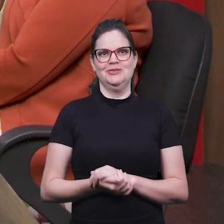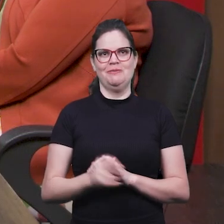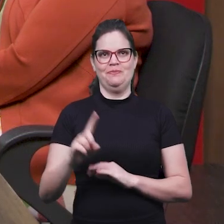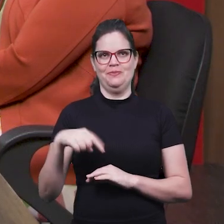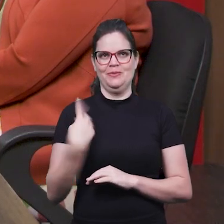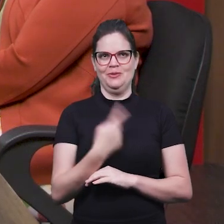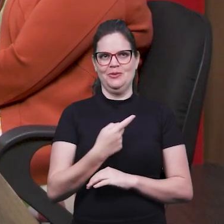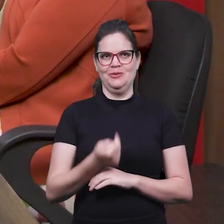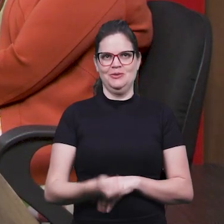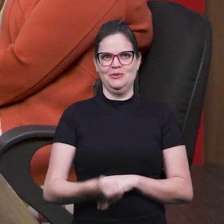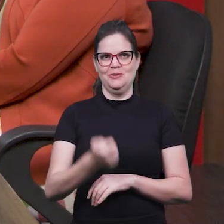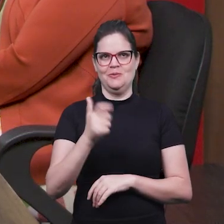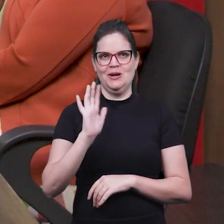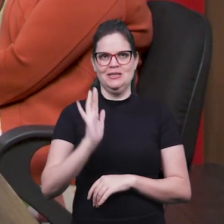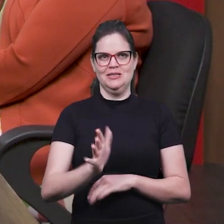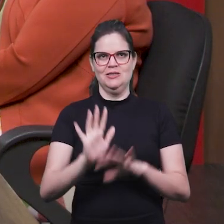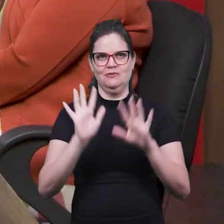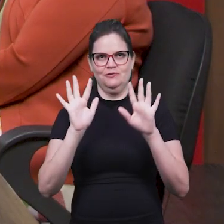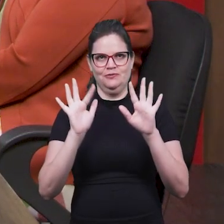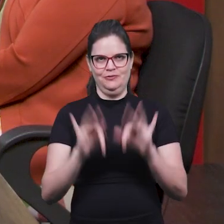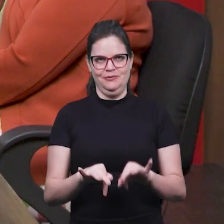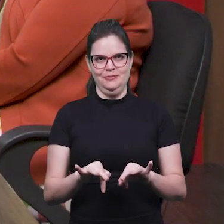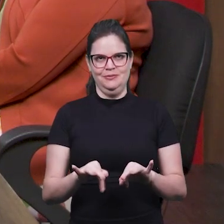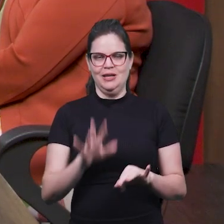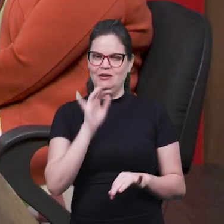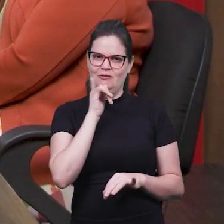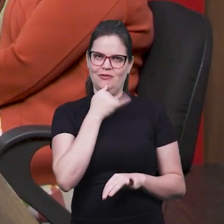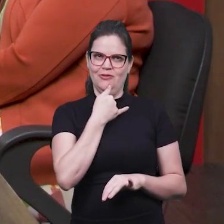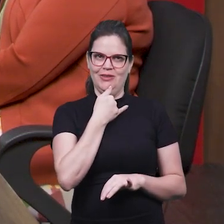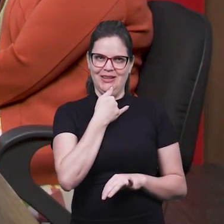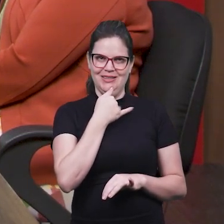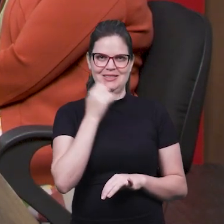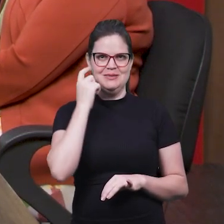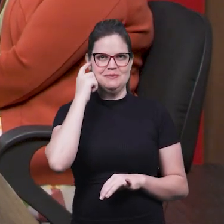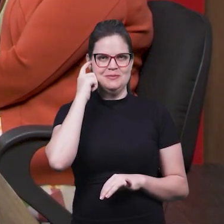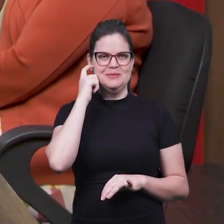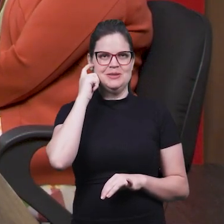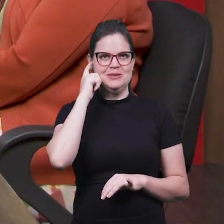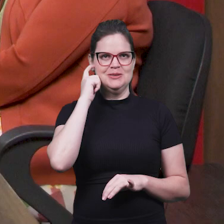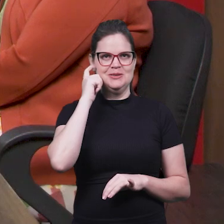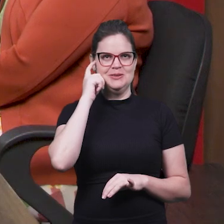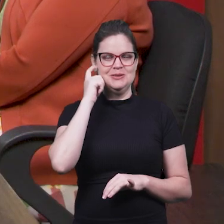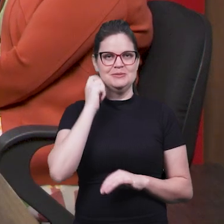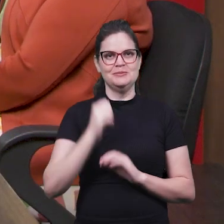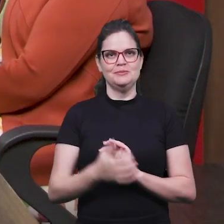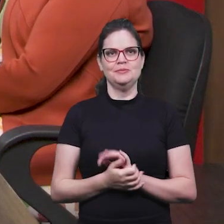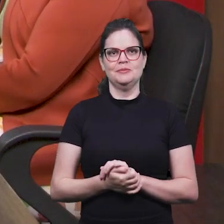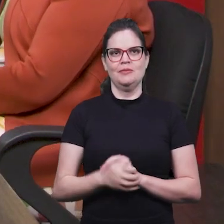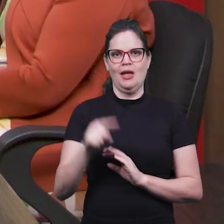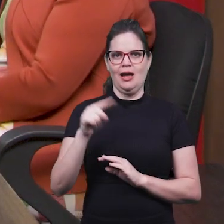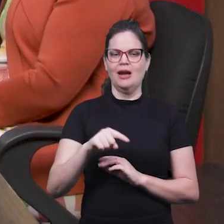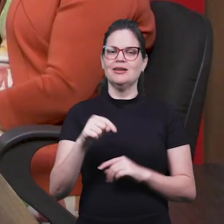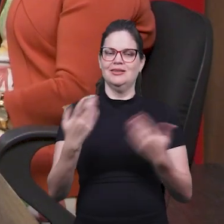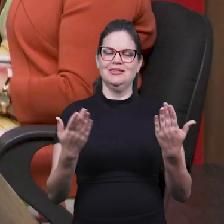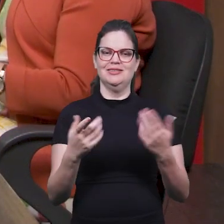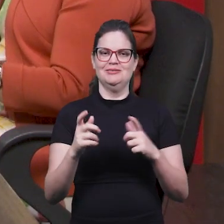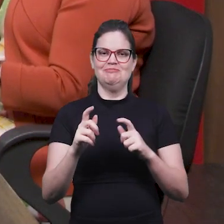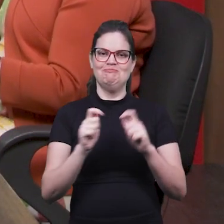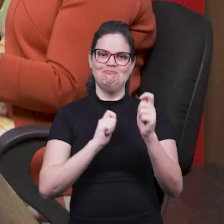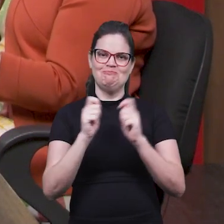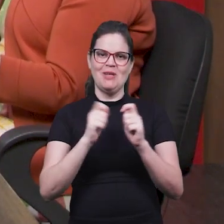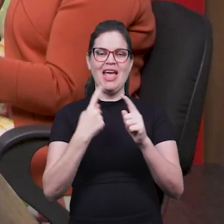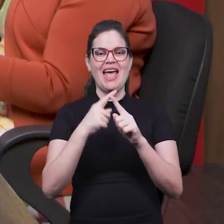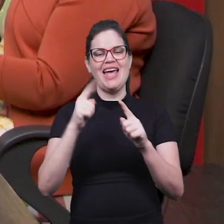tendo já que fazer uma finalização desse programa, que é tão especial para nós, porque é